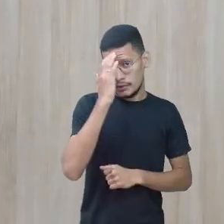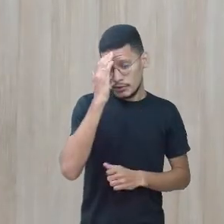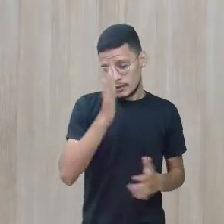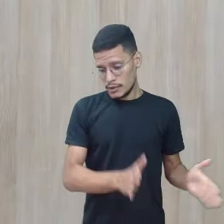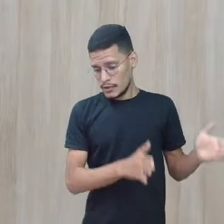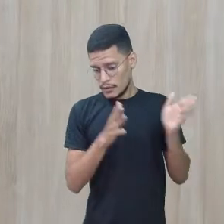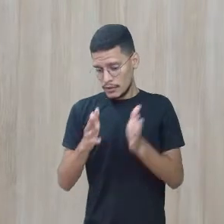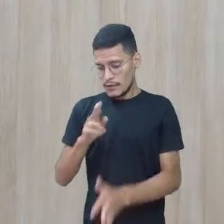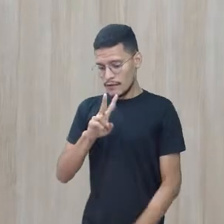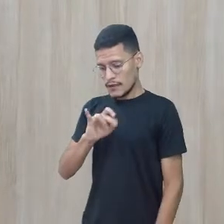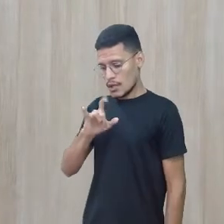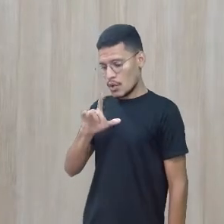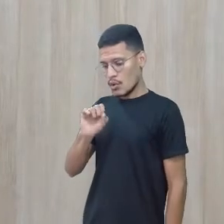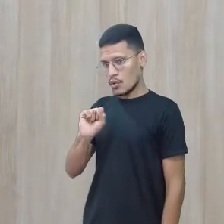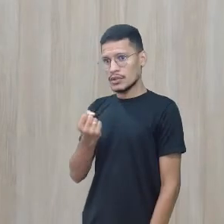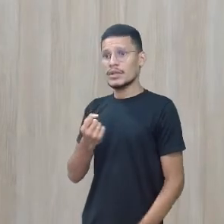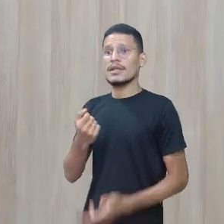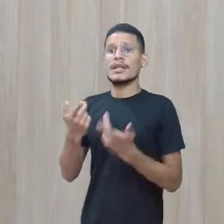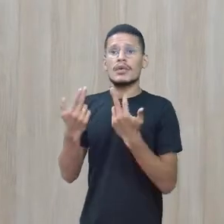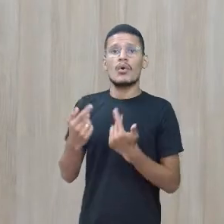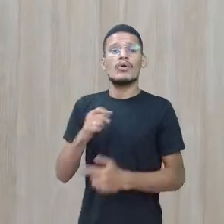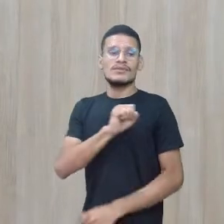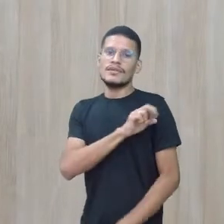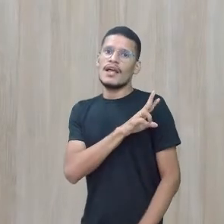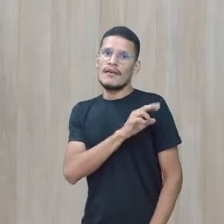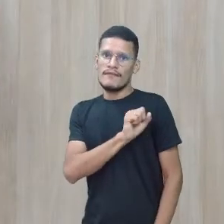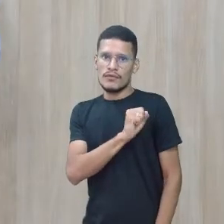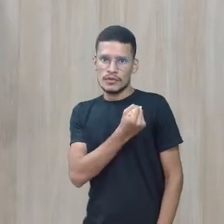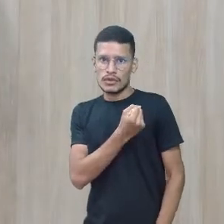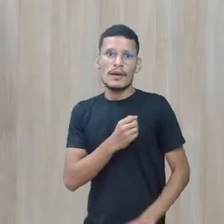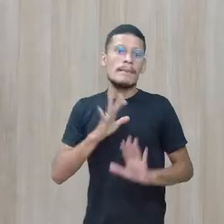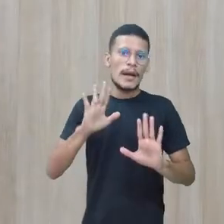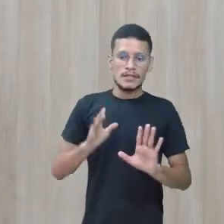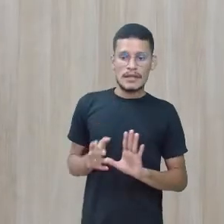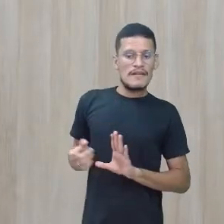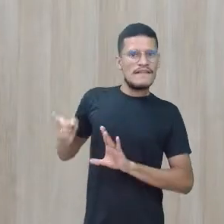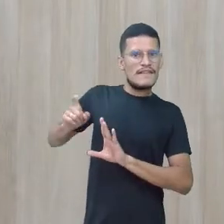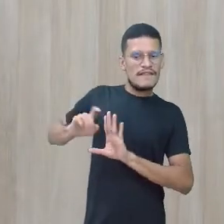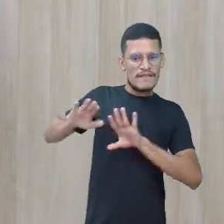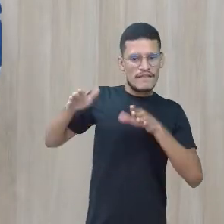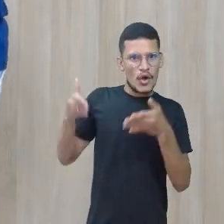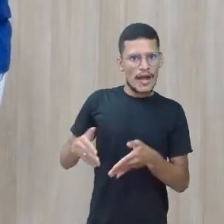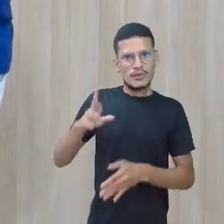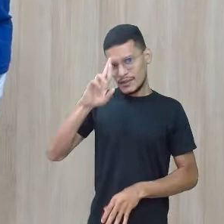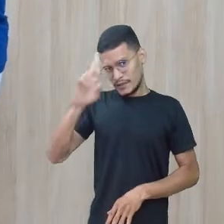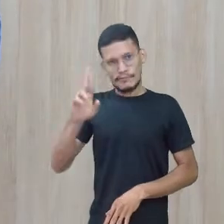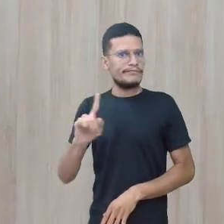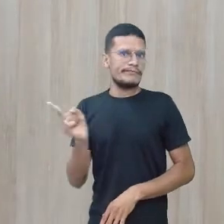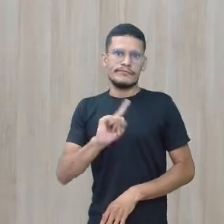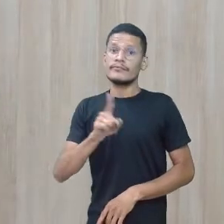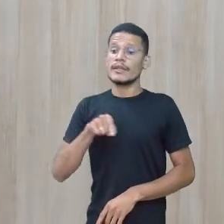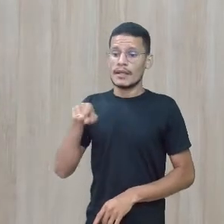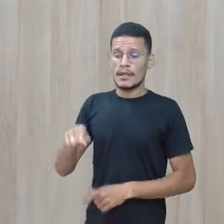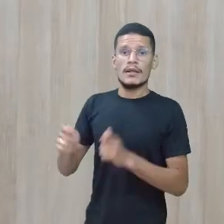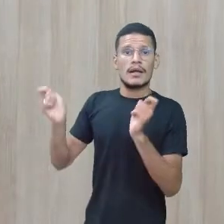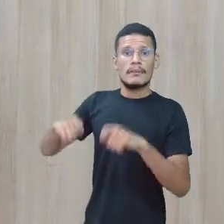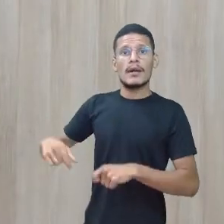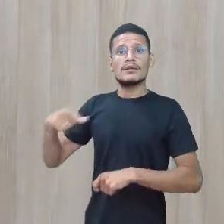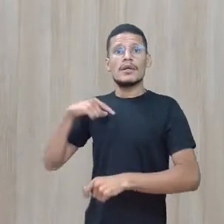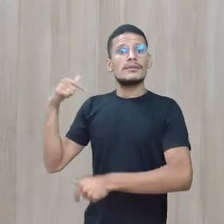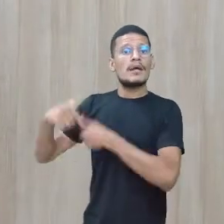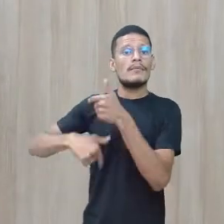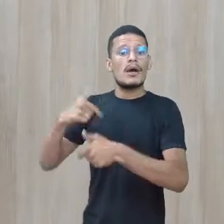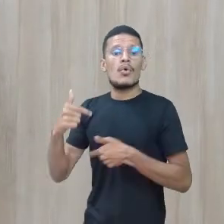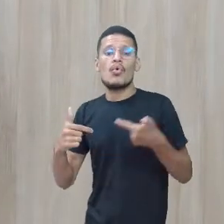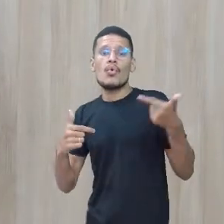né, que eram como semelhantes aos servos, mas não estavam presos especificamente a um senhor. Eles podiam desempenhar serviço para mais